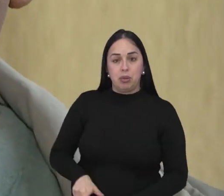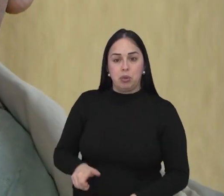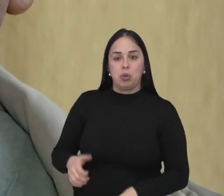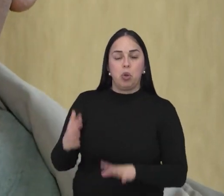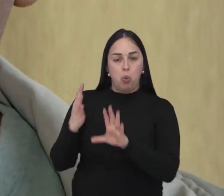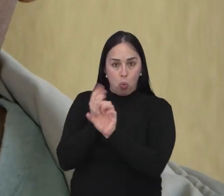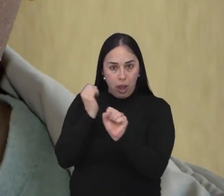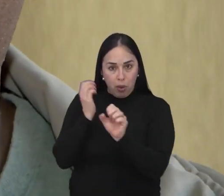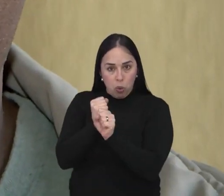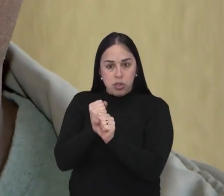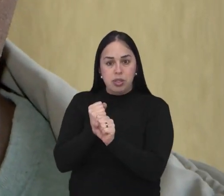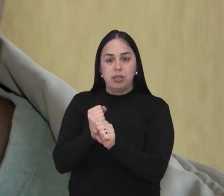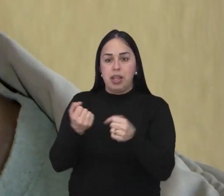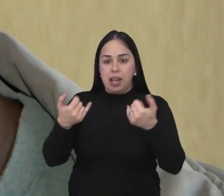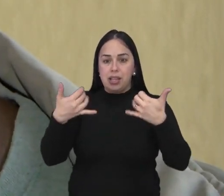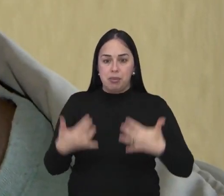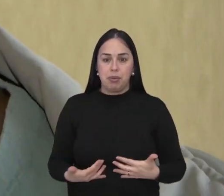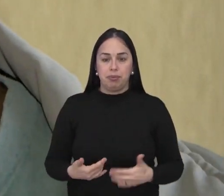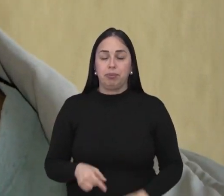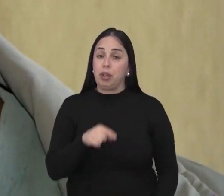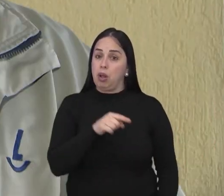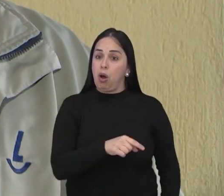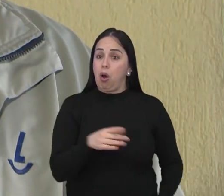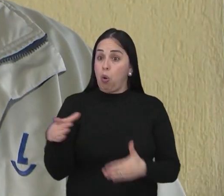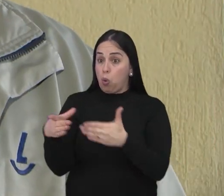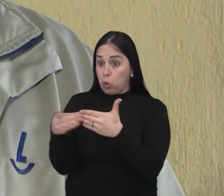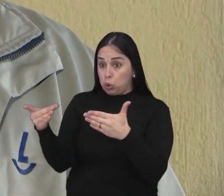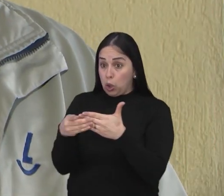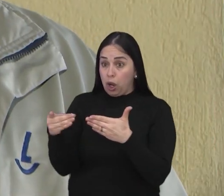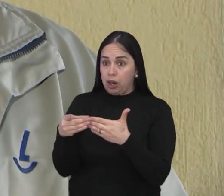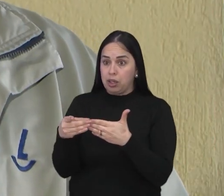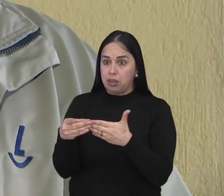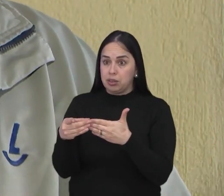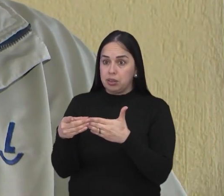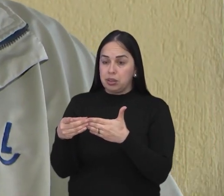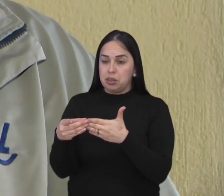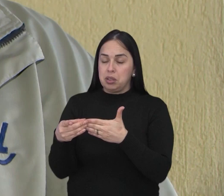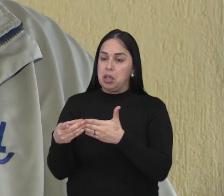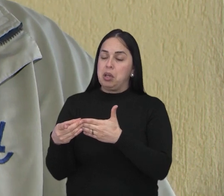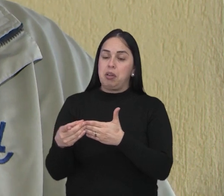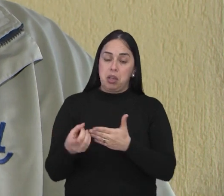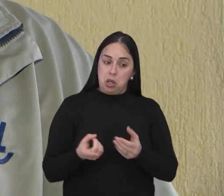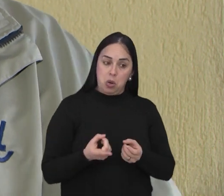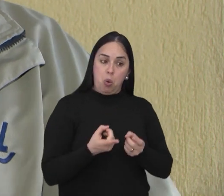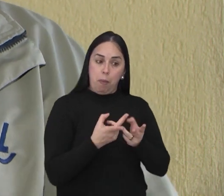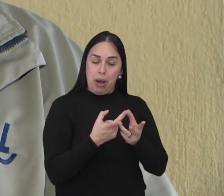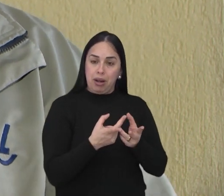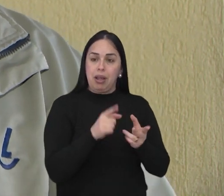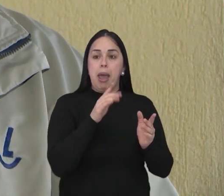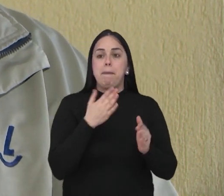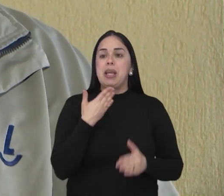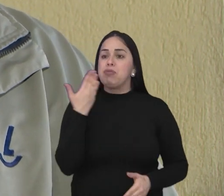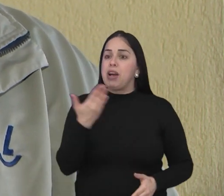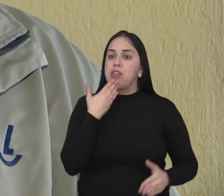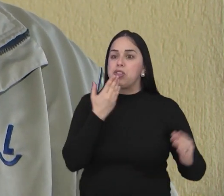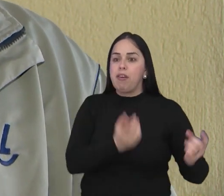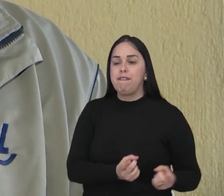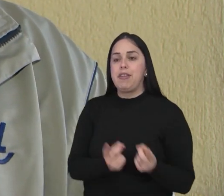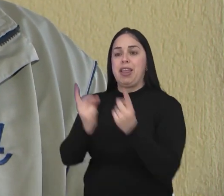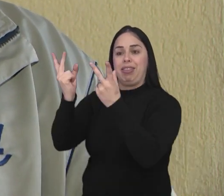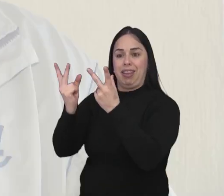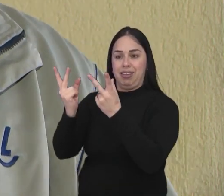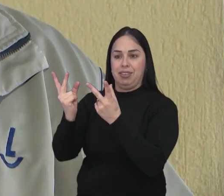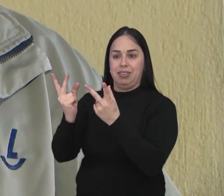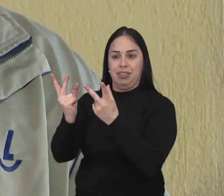como explica o economista Alexandre Faria. Pelo valor do dólar, é muito mais benéfico a gente exportar do